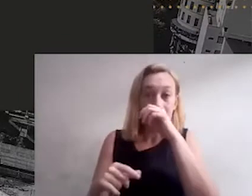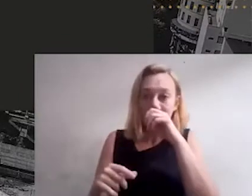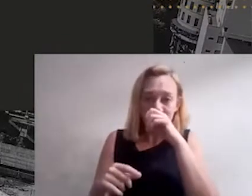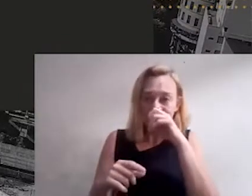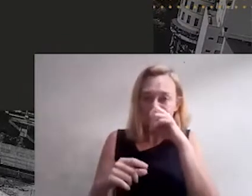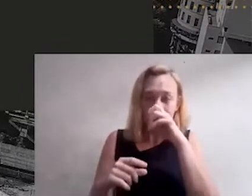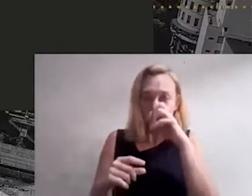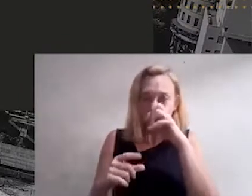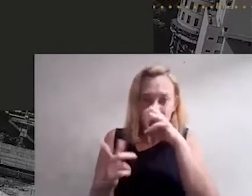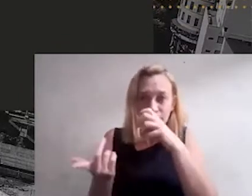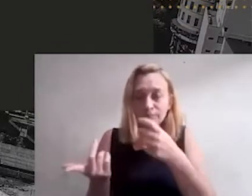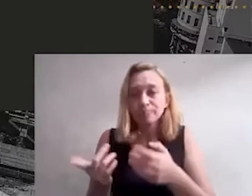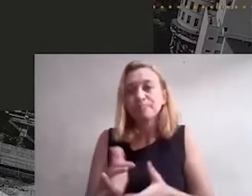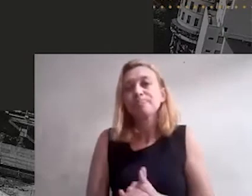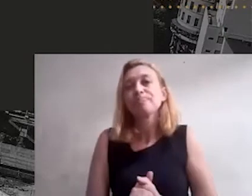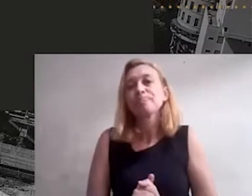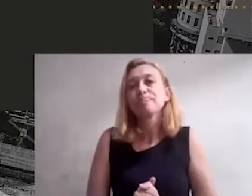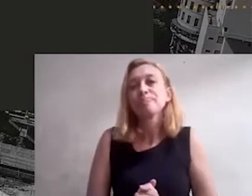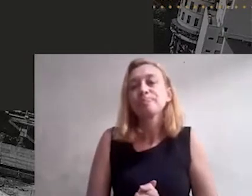sujeito às